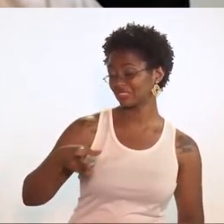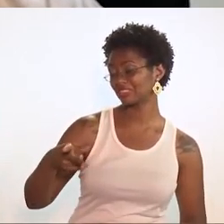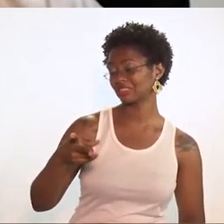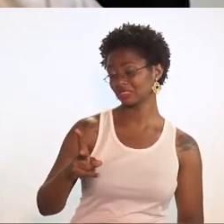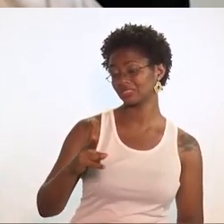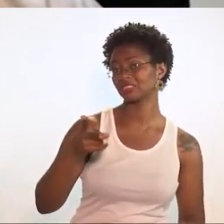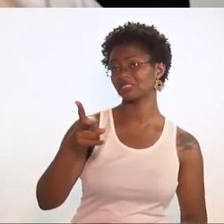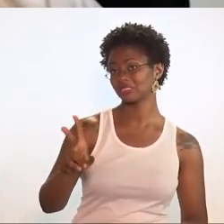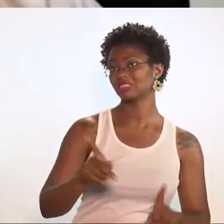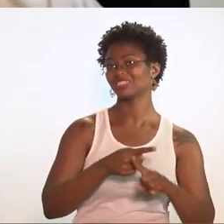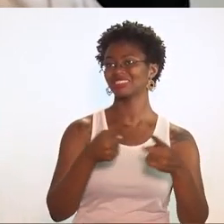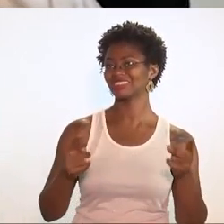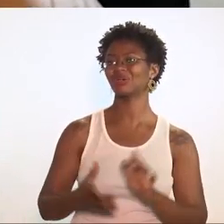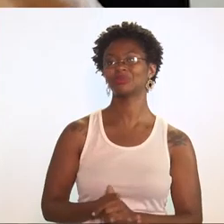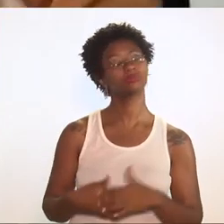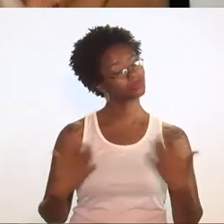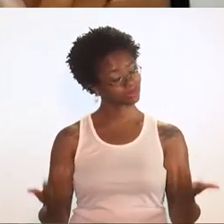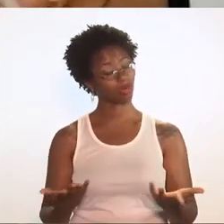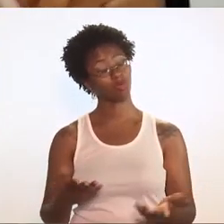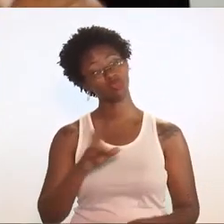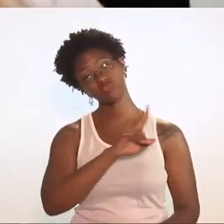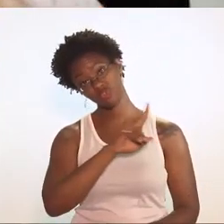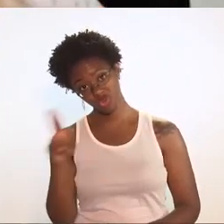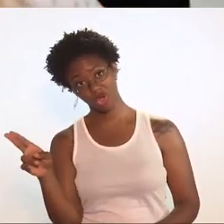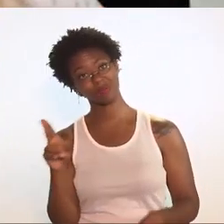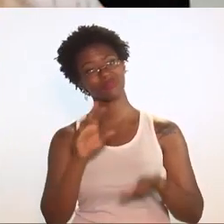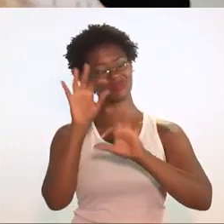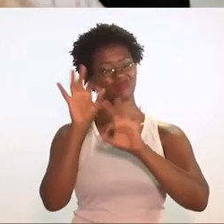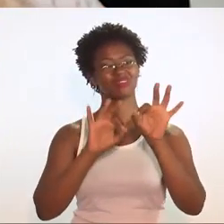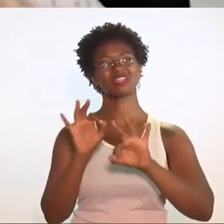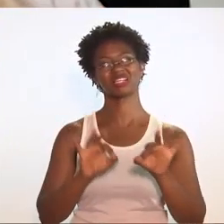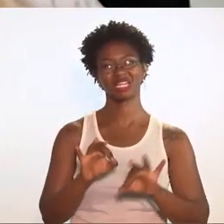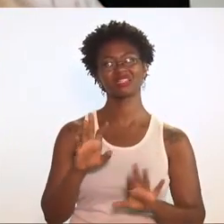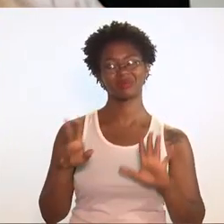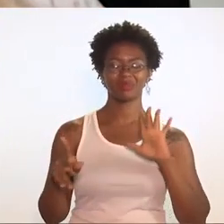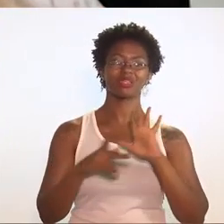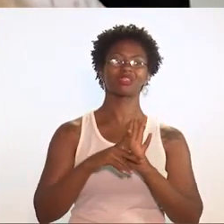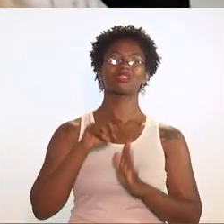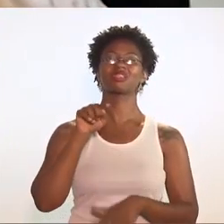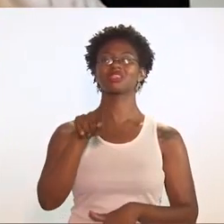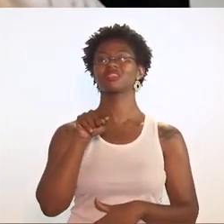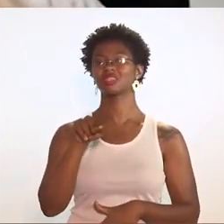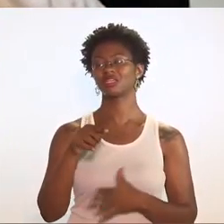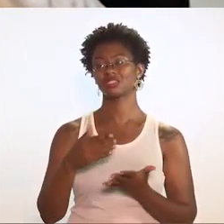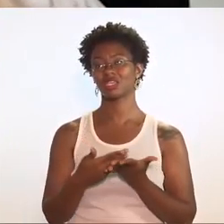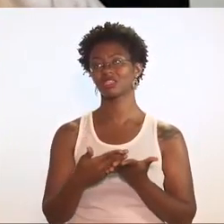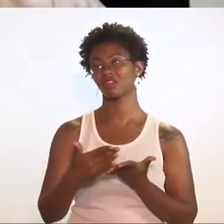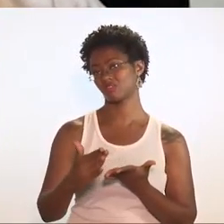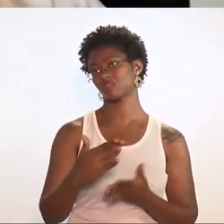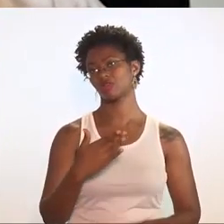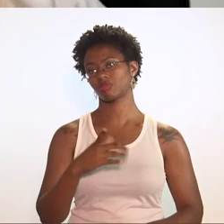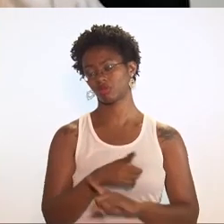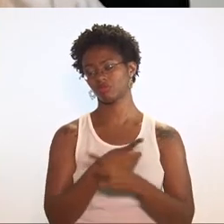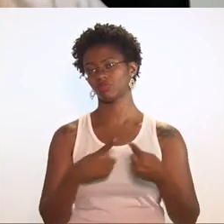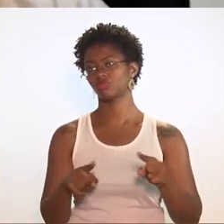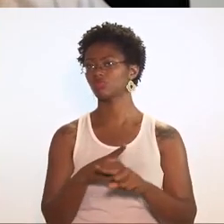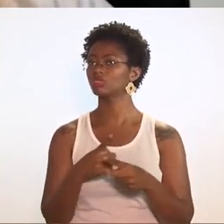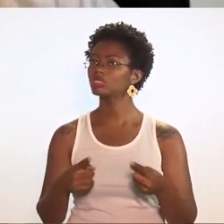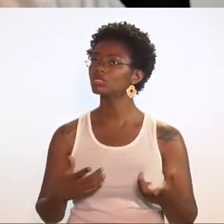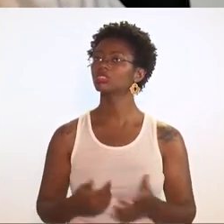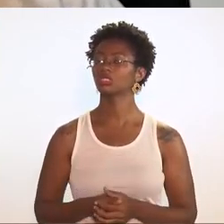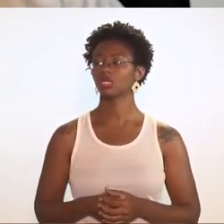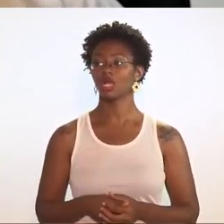antiga canção, né, de Geraldo Vandré, que eu gosto muito,